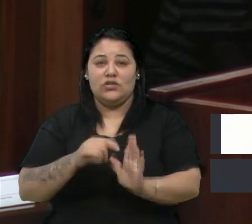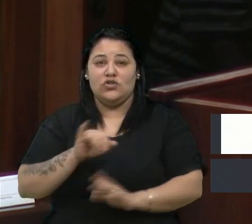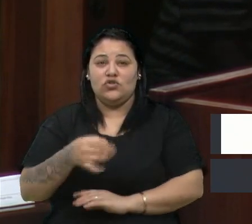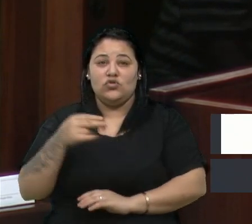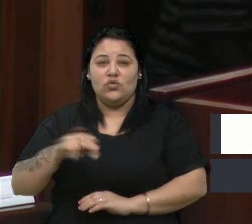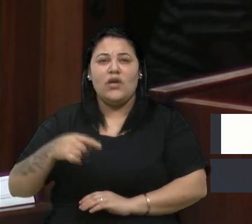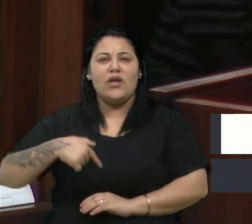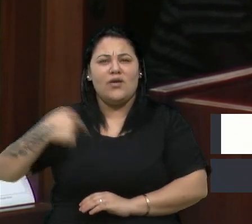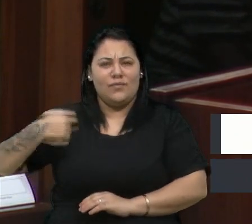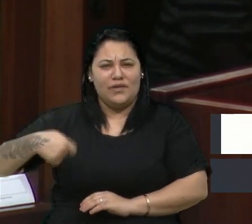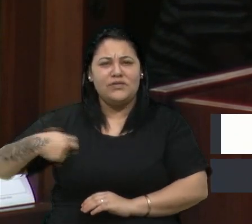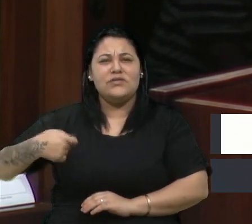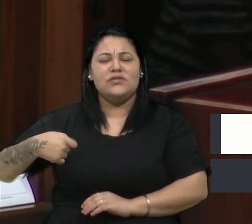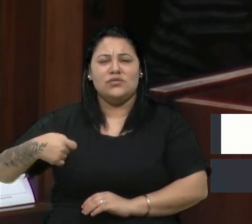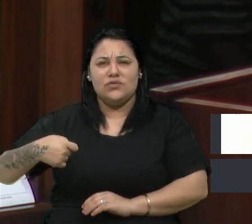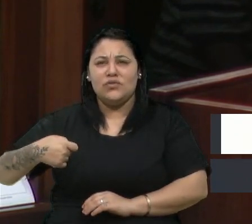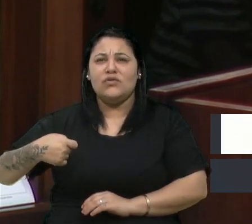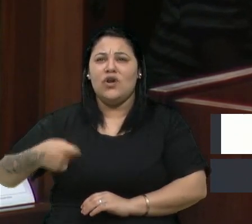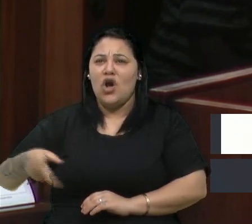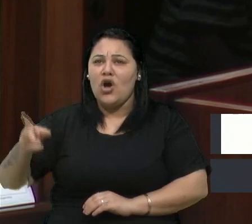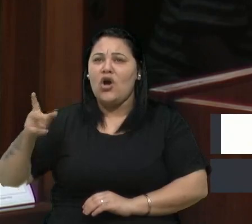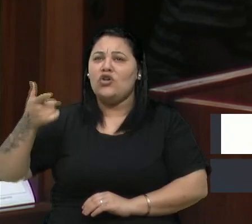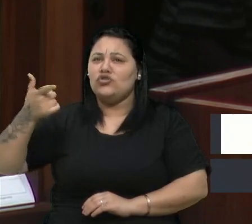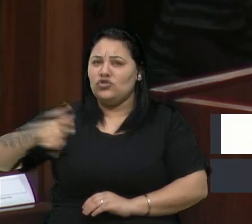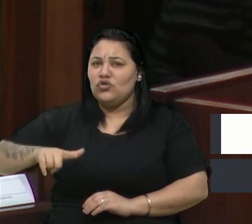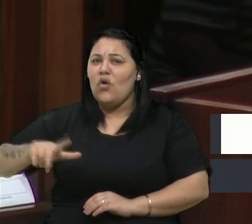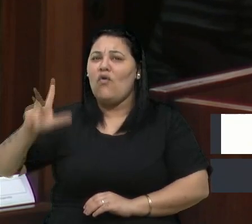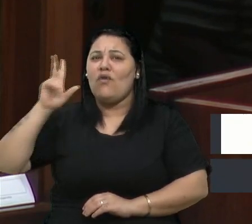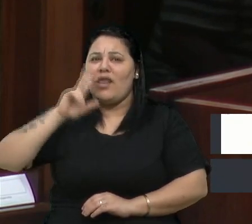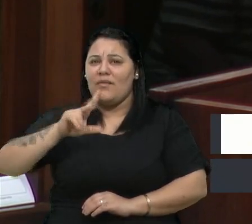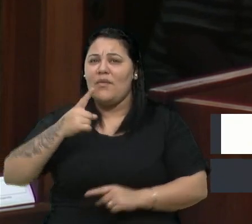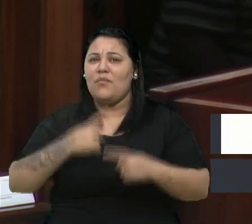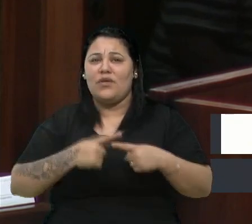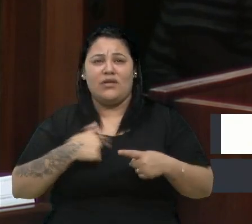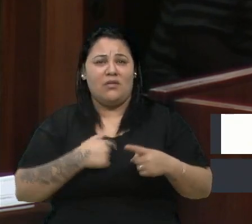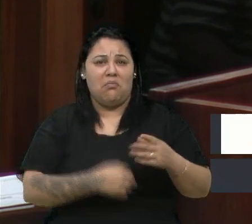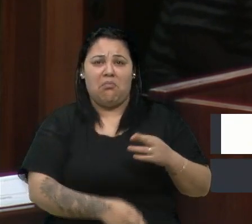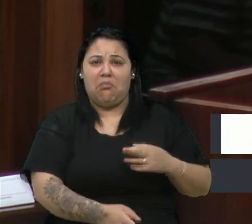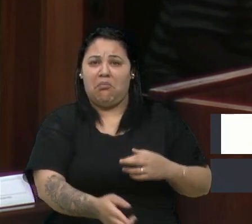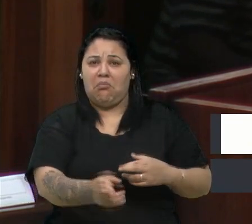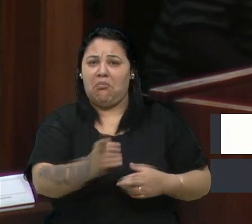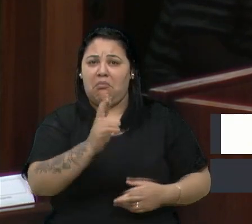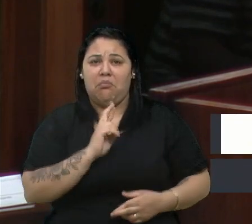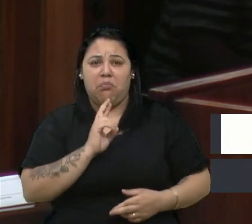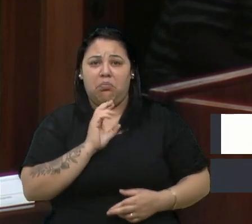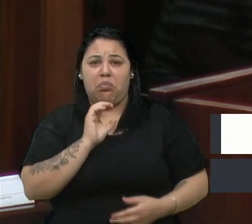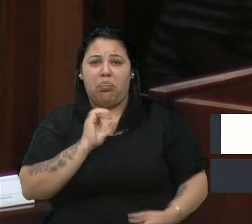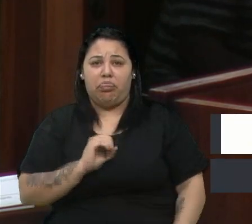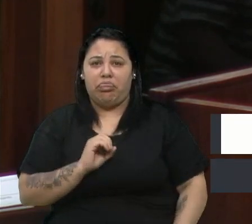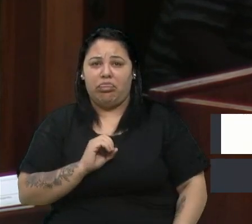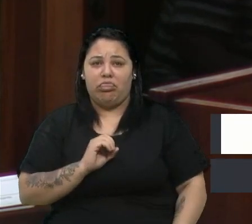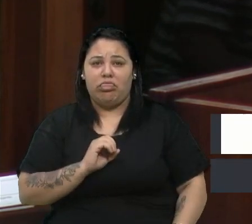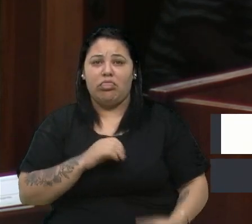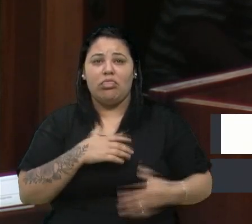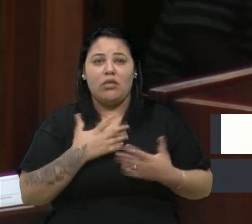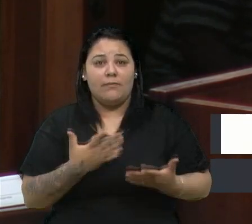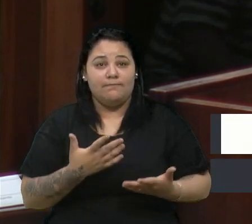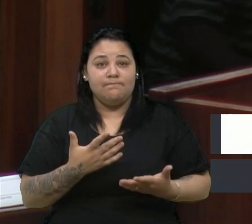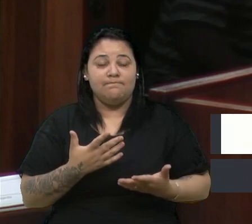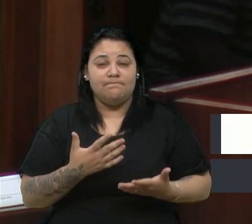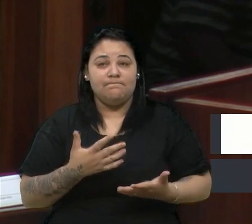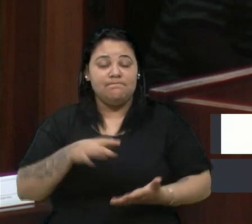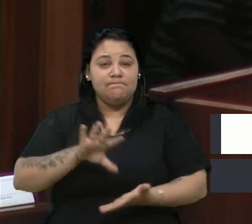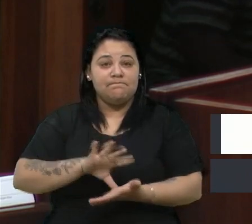preciso relembrar essas demandas porque eu não recebi nenhum retorno. Nenhum retorno. E na Praça do Trem,